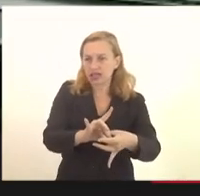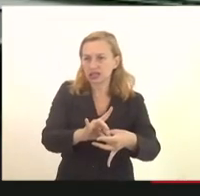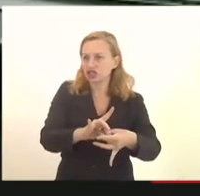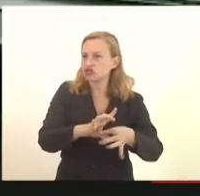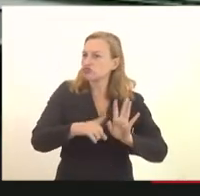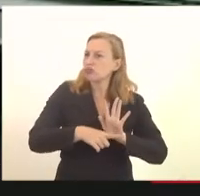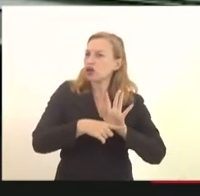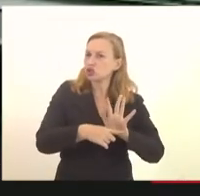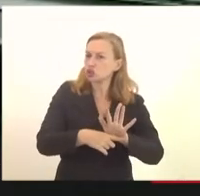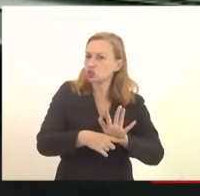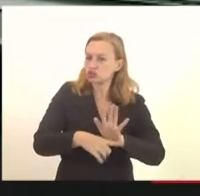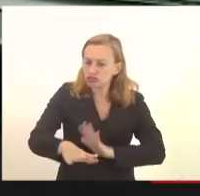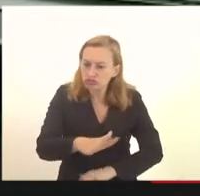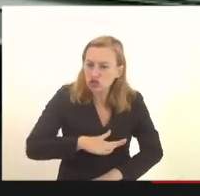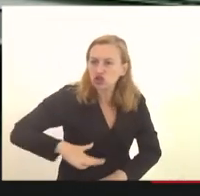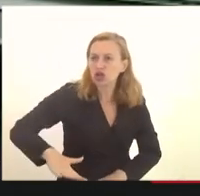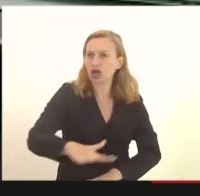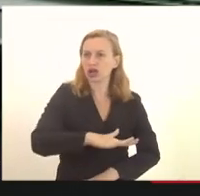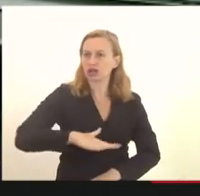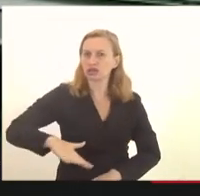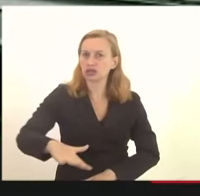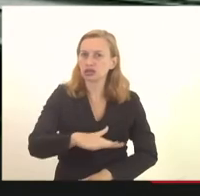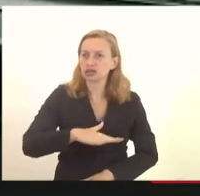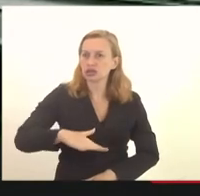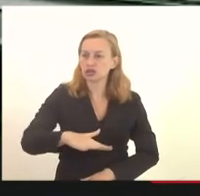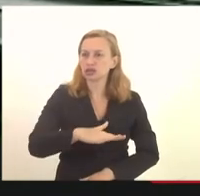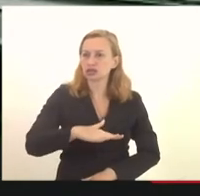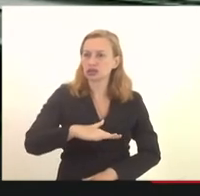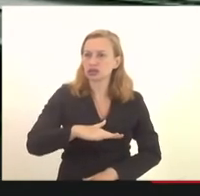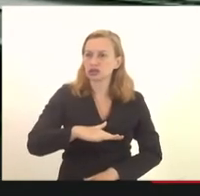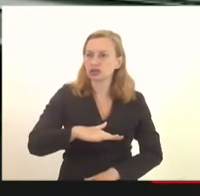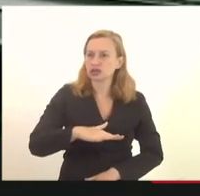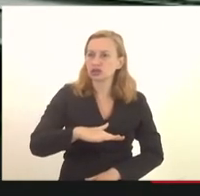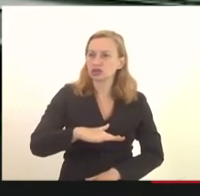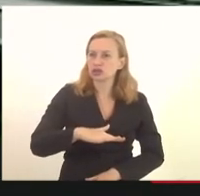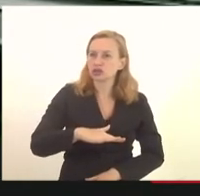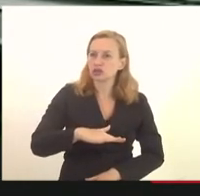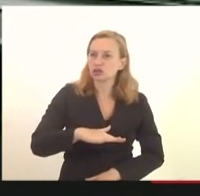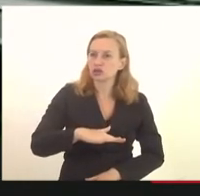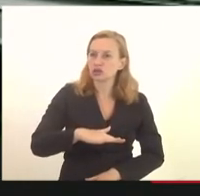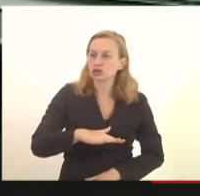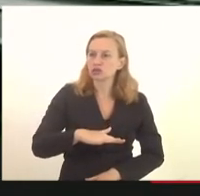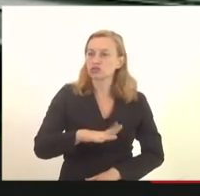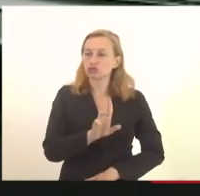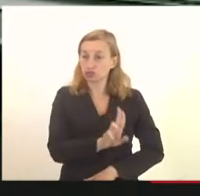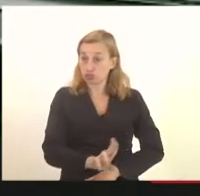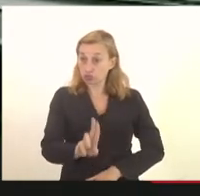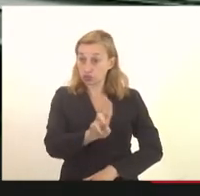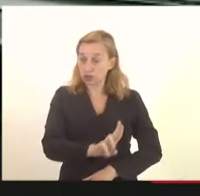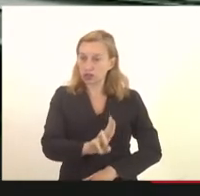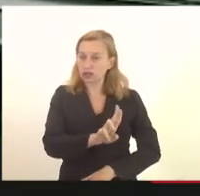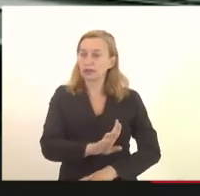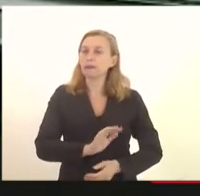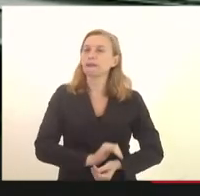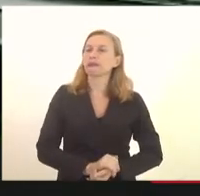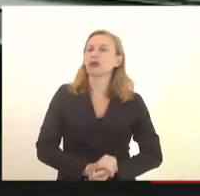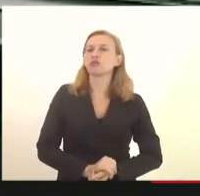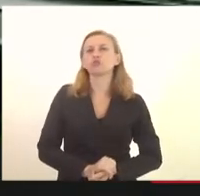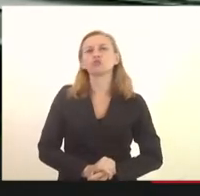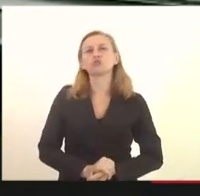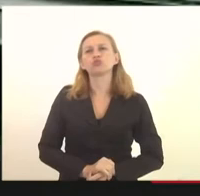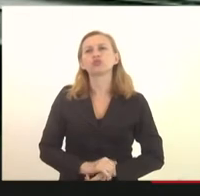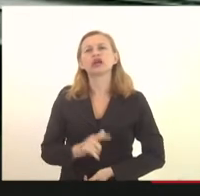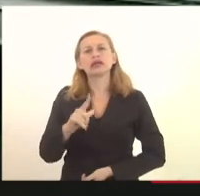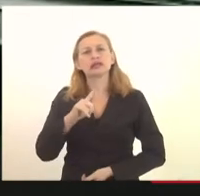recuperação de áreas já exploradas ou em exploração. O senhor tem